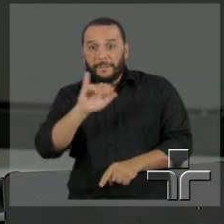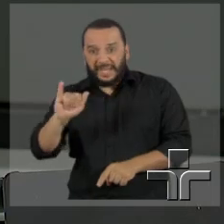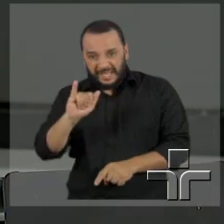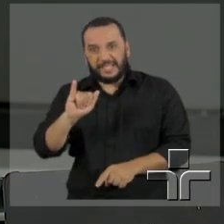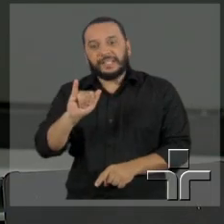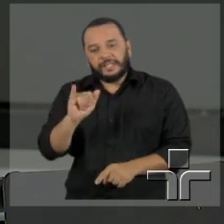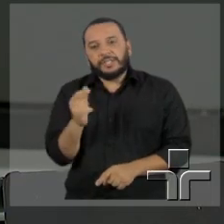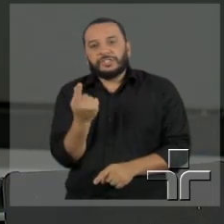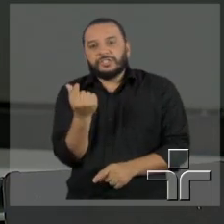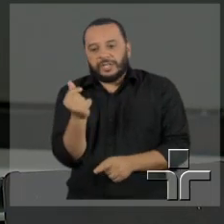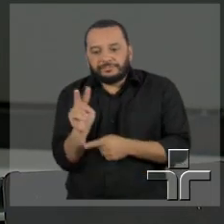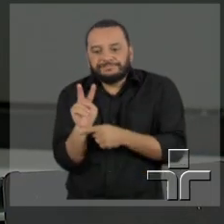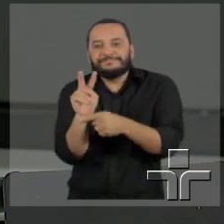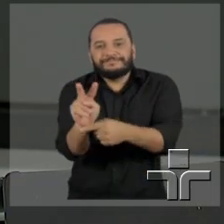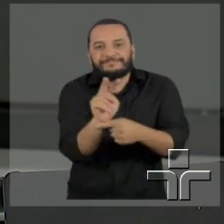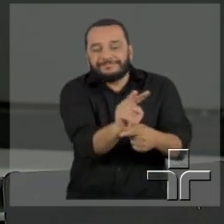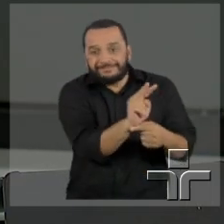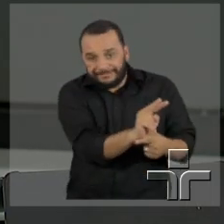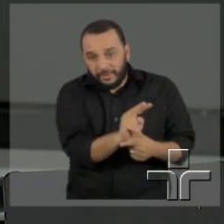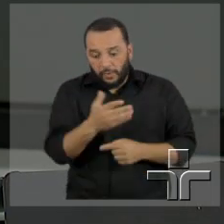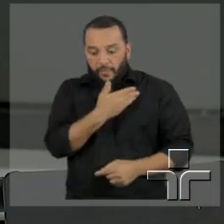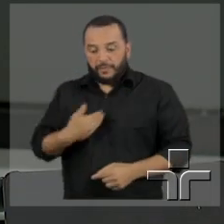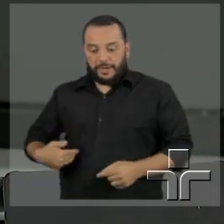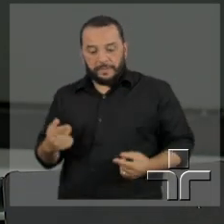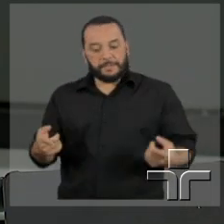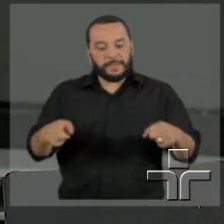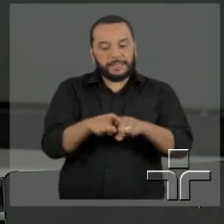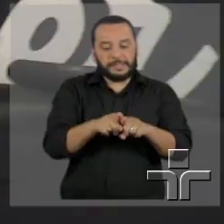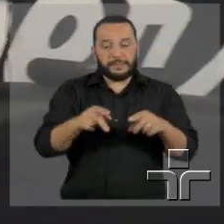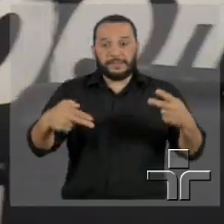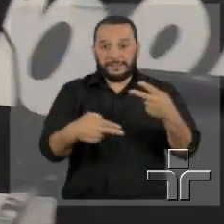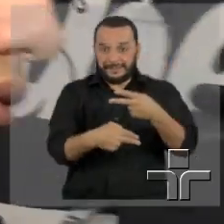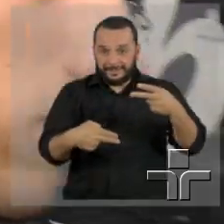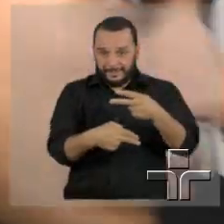atendimento do governo, em parceria com o Sebrae, facilitará o atendimento.